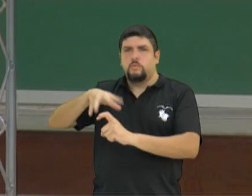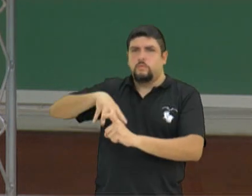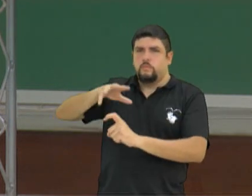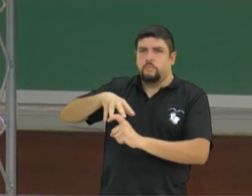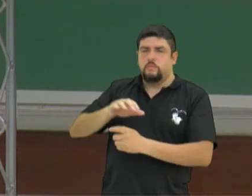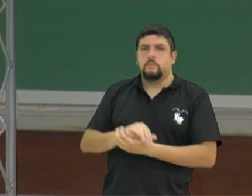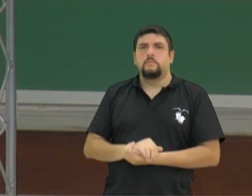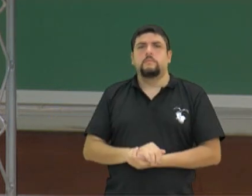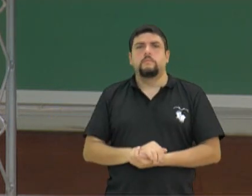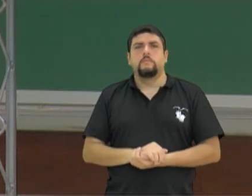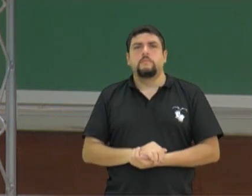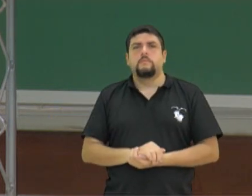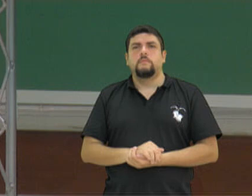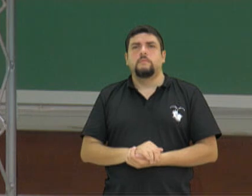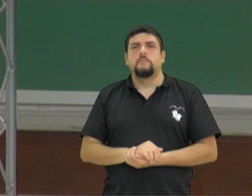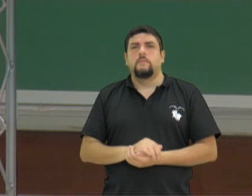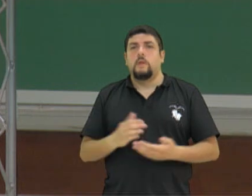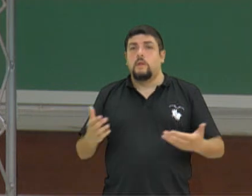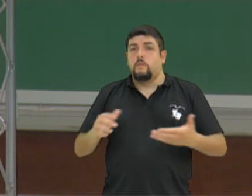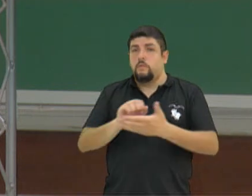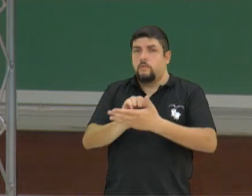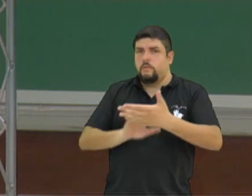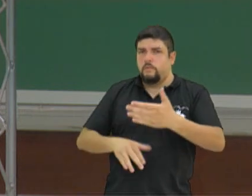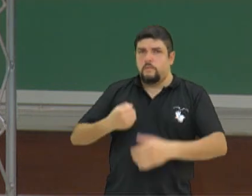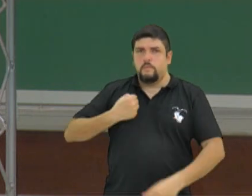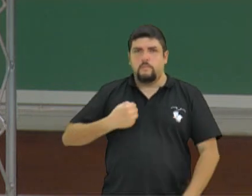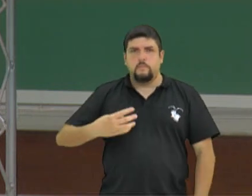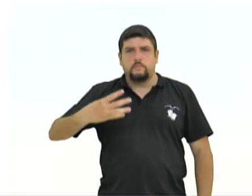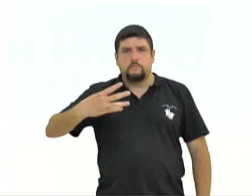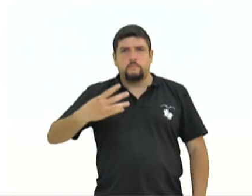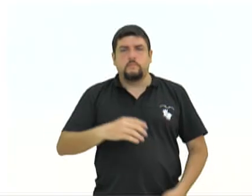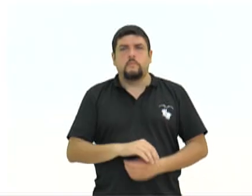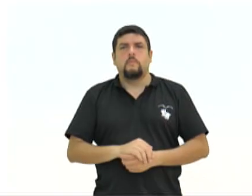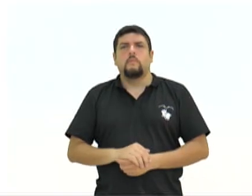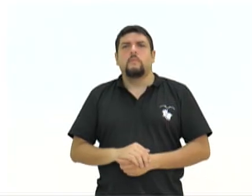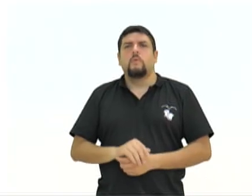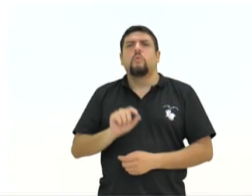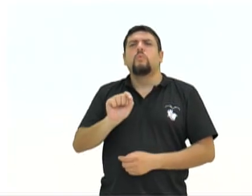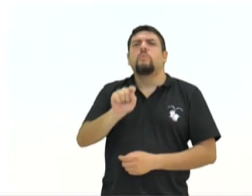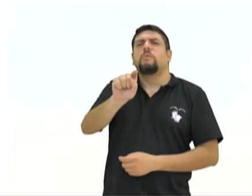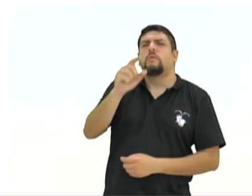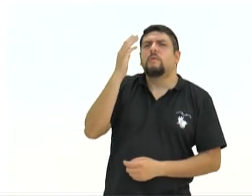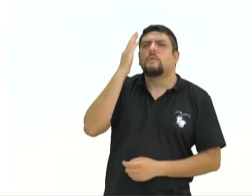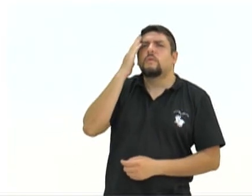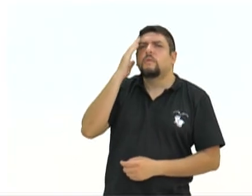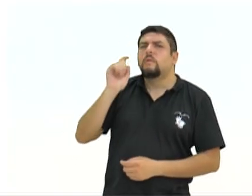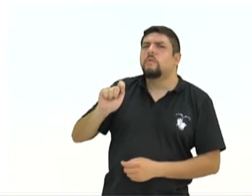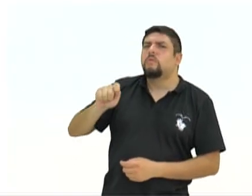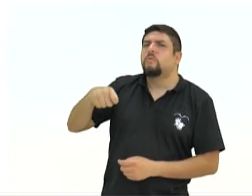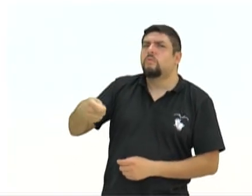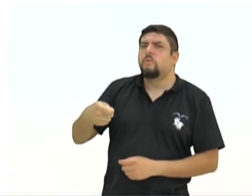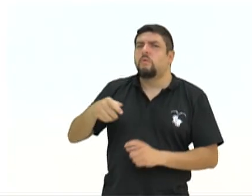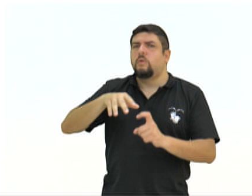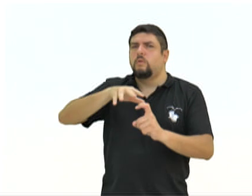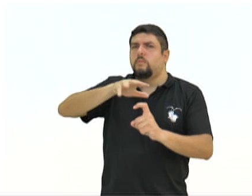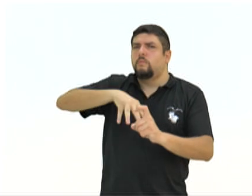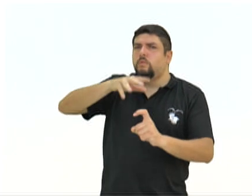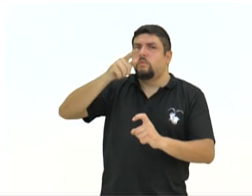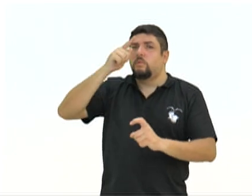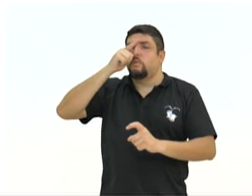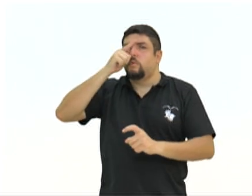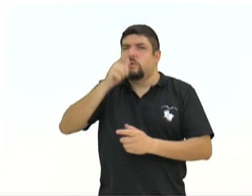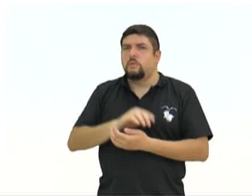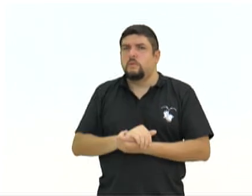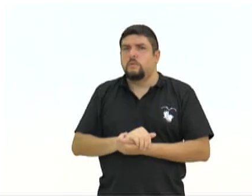certo? Então vamos para o exercício 4 agora. O que você sabe sobre mitologia grega? Escreva entre 3 a